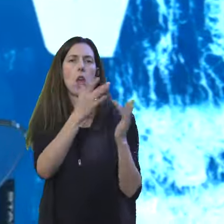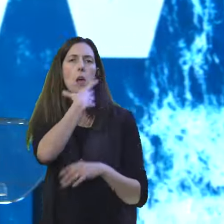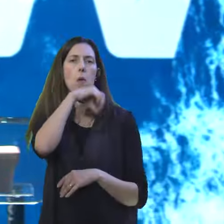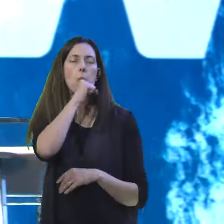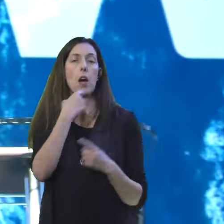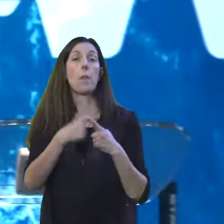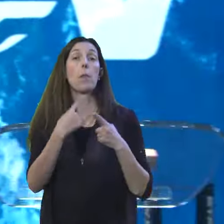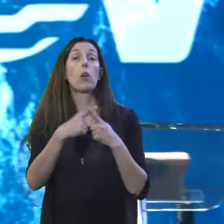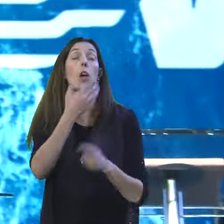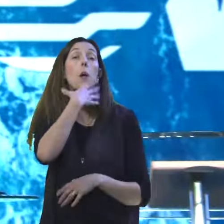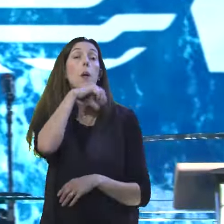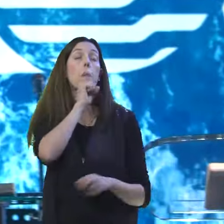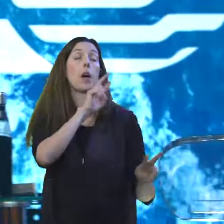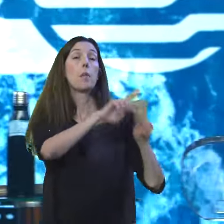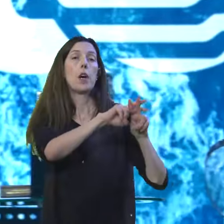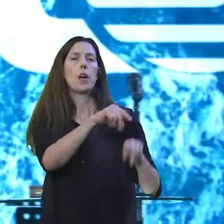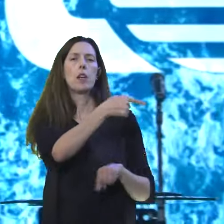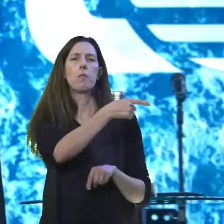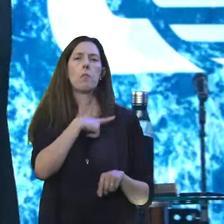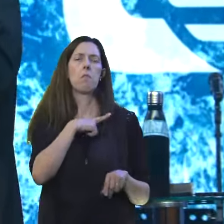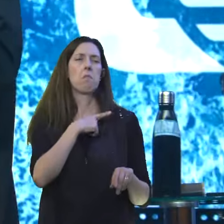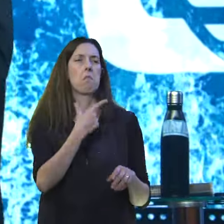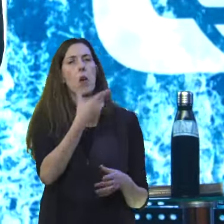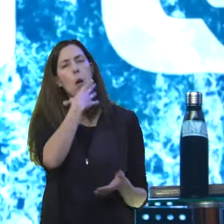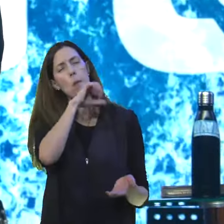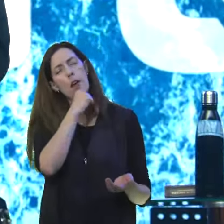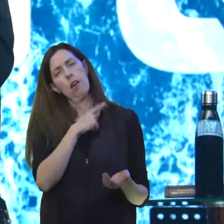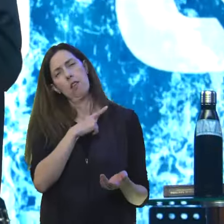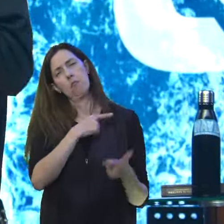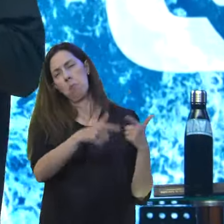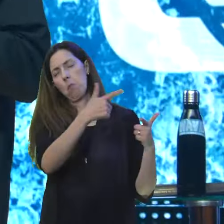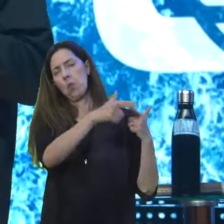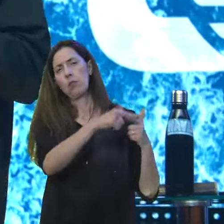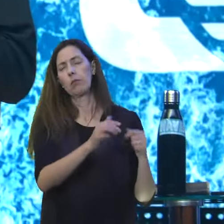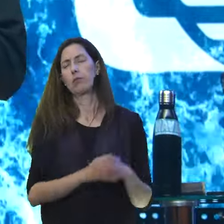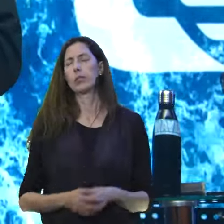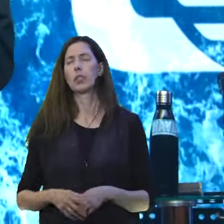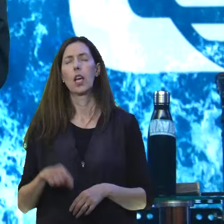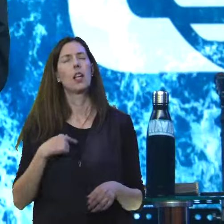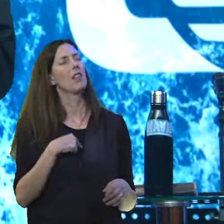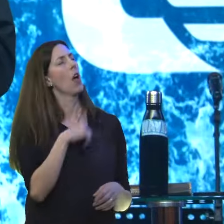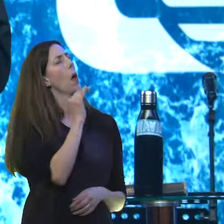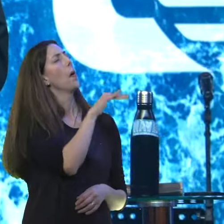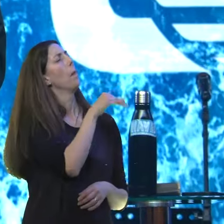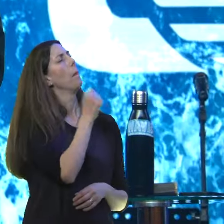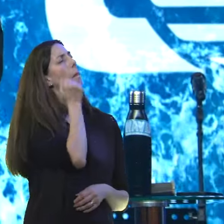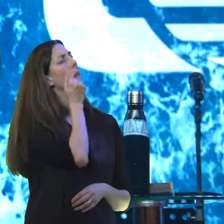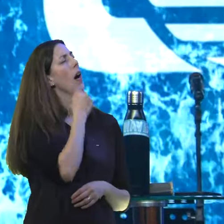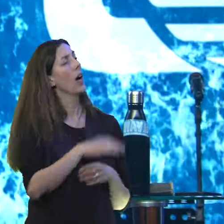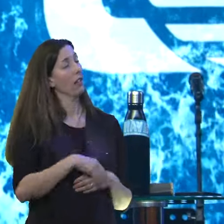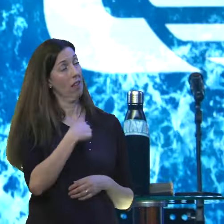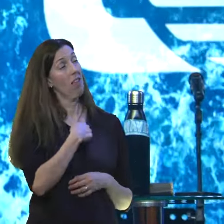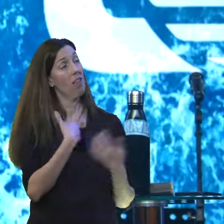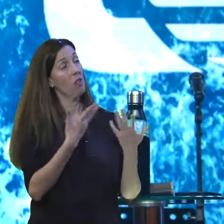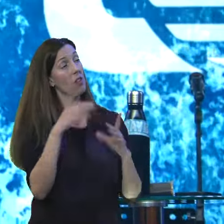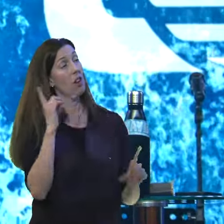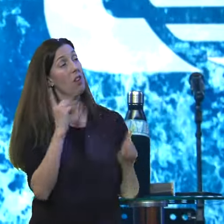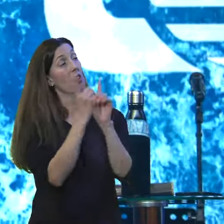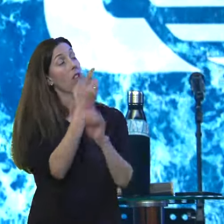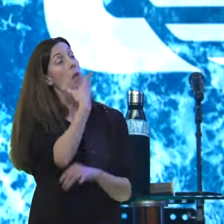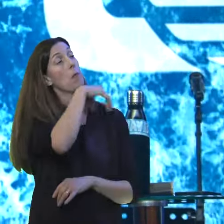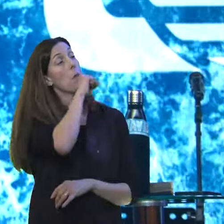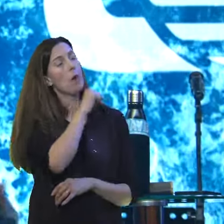foi preso. Era envolvido com um monte de bobagem. E ele ficava todo ano, mãe, deixa eu encontrar com